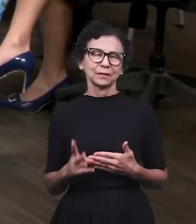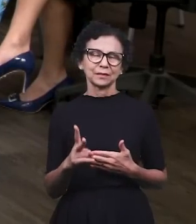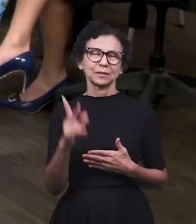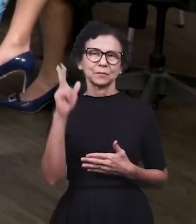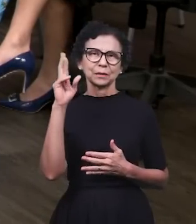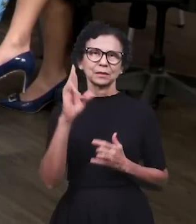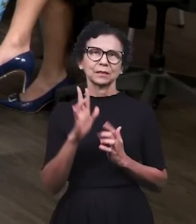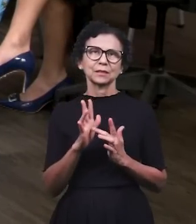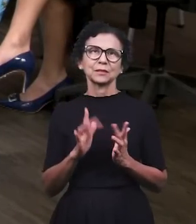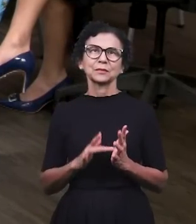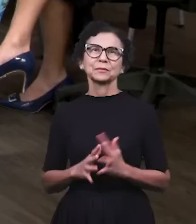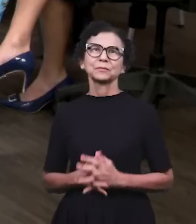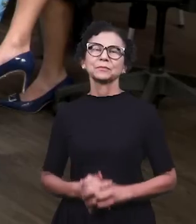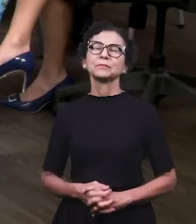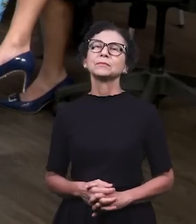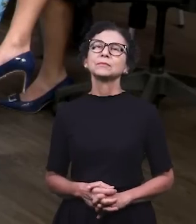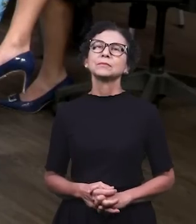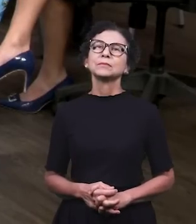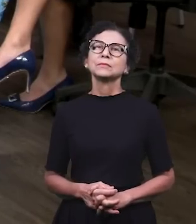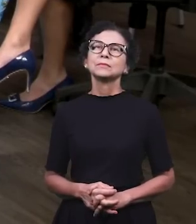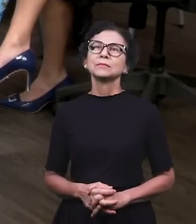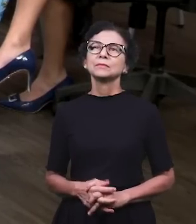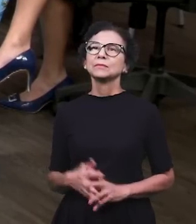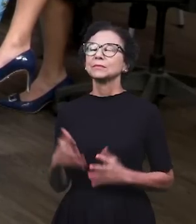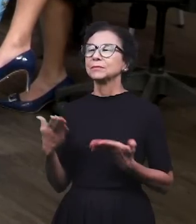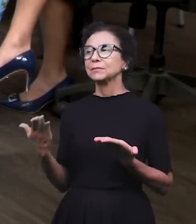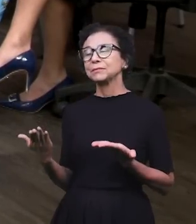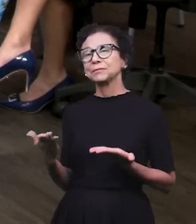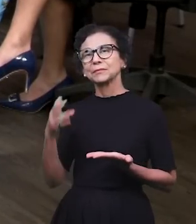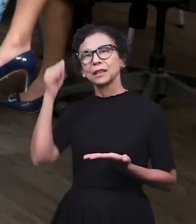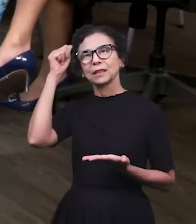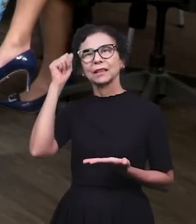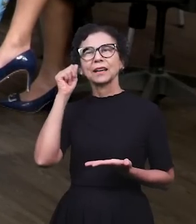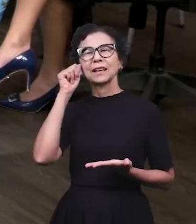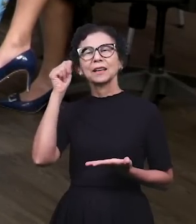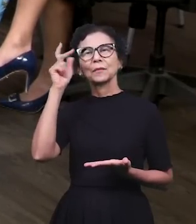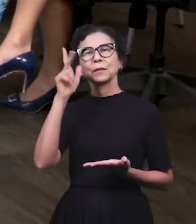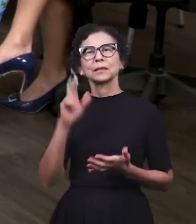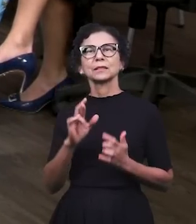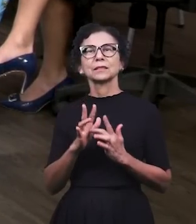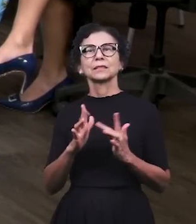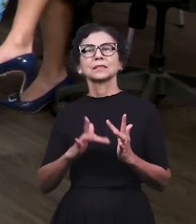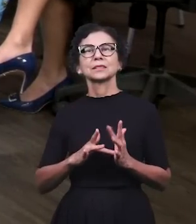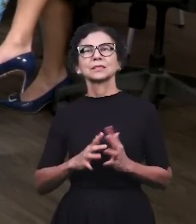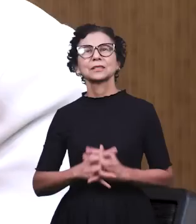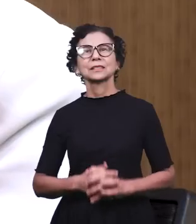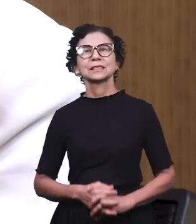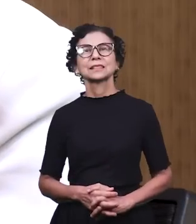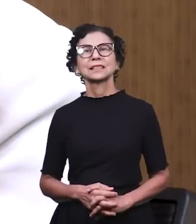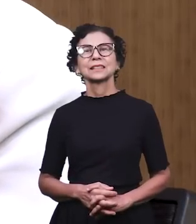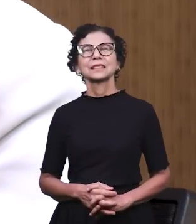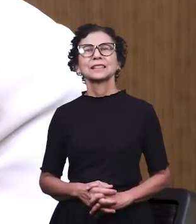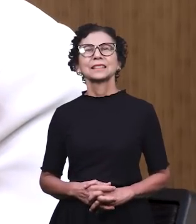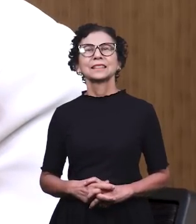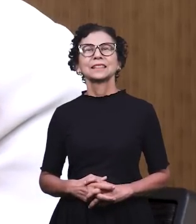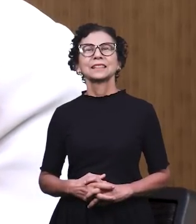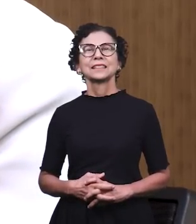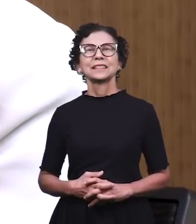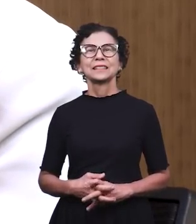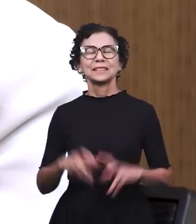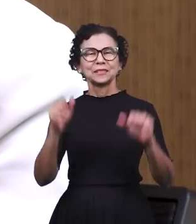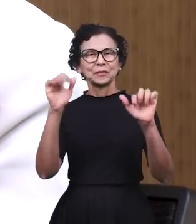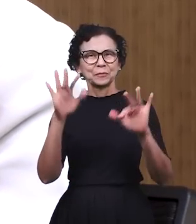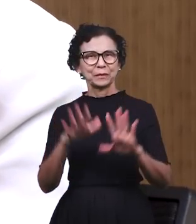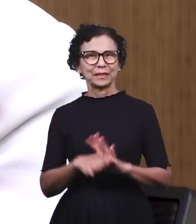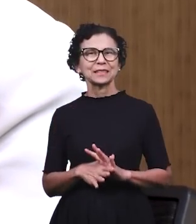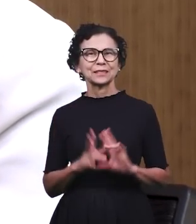do Senhor. Paz do Senhor. Minha colega Andréia, estamos chegando ao final. A paz do Senhor Jesus. Foi uma bênção fechar o tema nesses 2